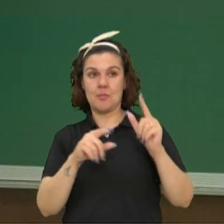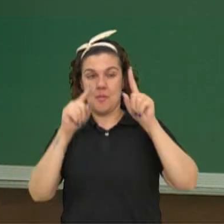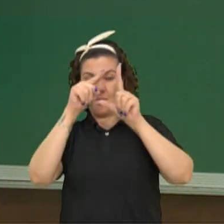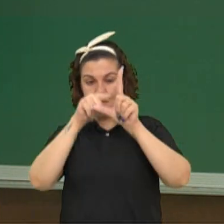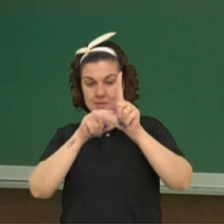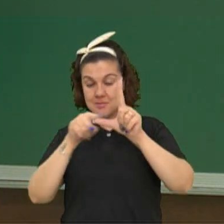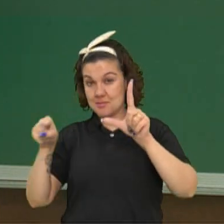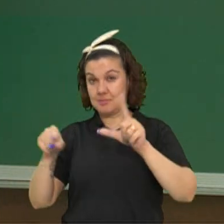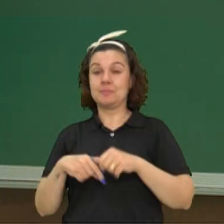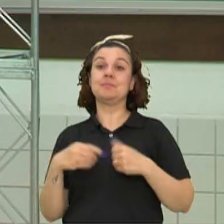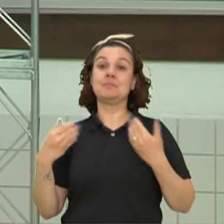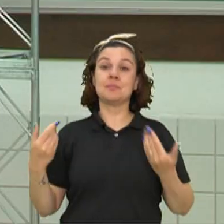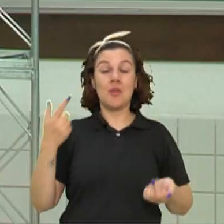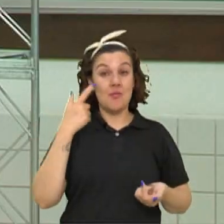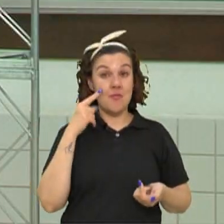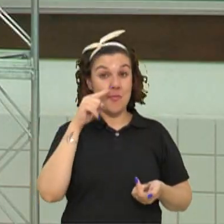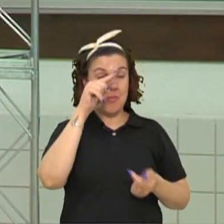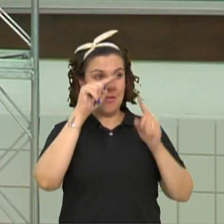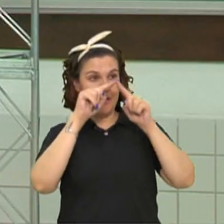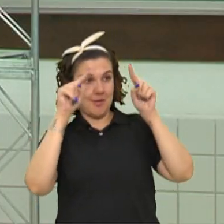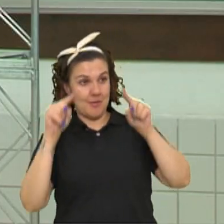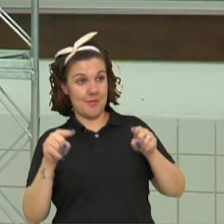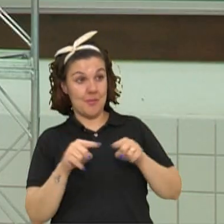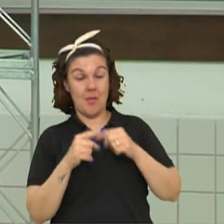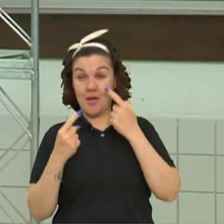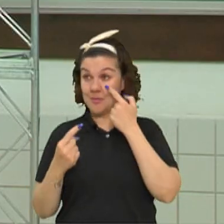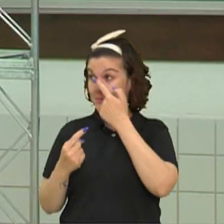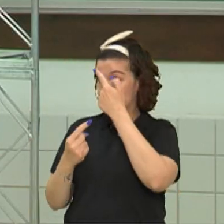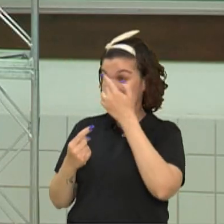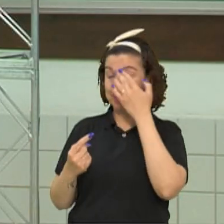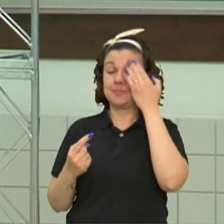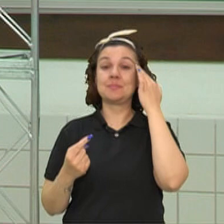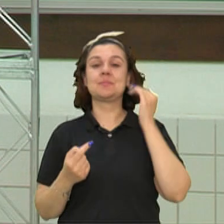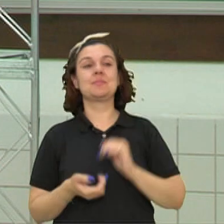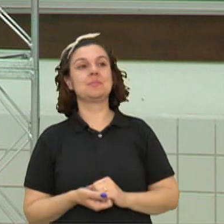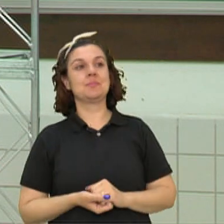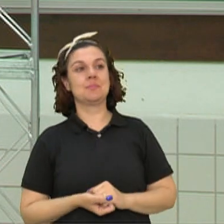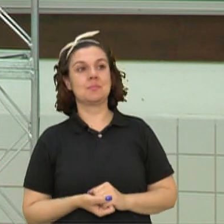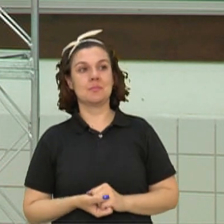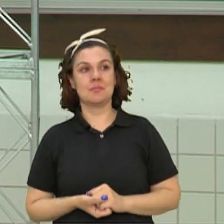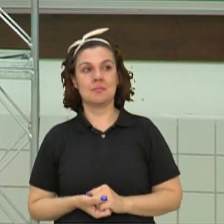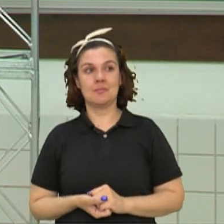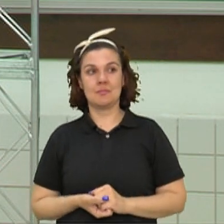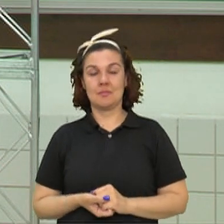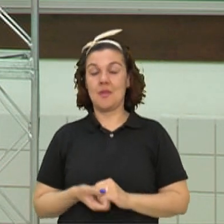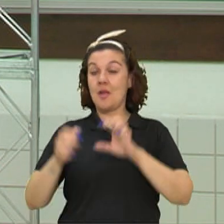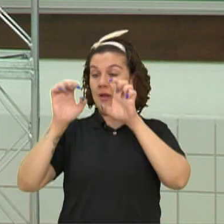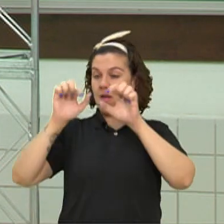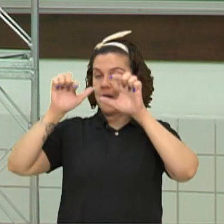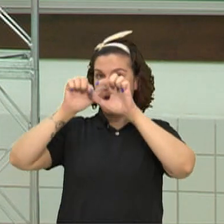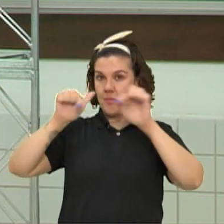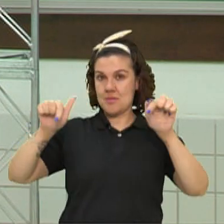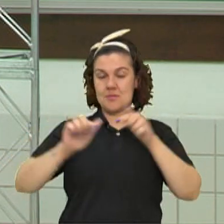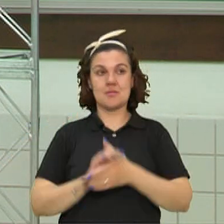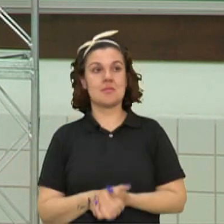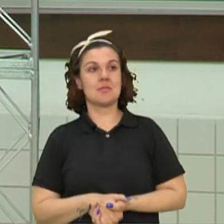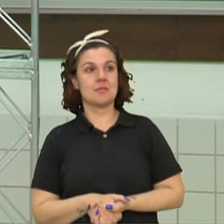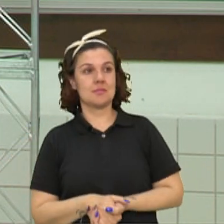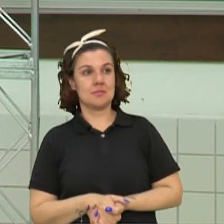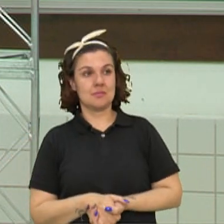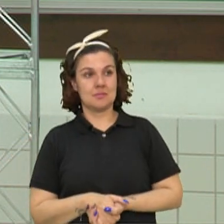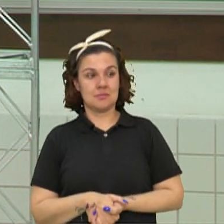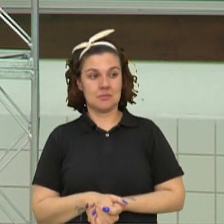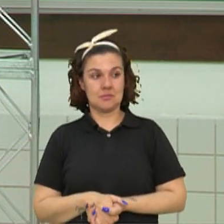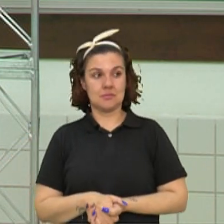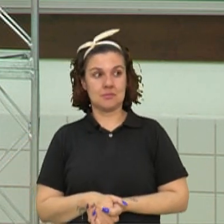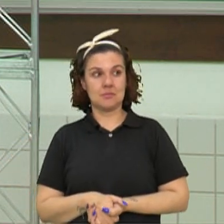diagrama da entalpia. Vamos lá no quadro ver como é que fica então? Olha só. A nossa equação diz ΔH